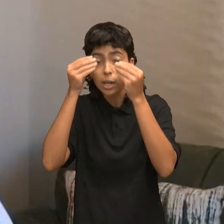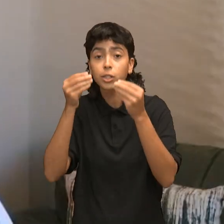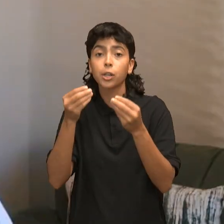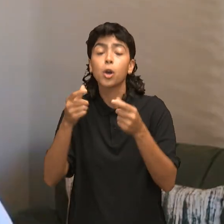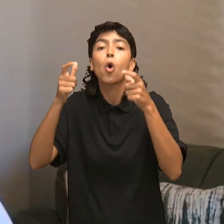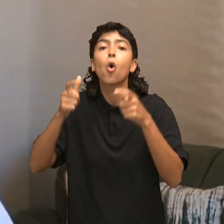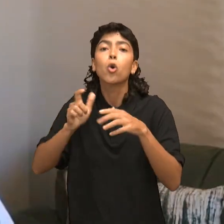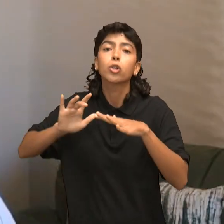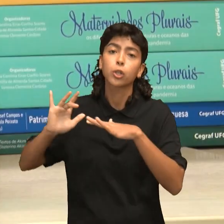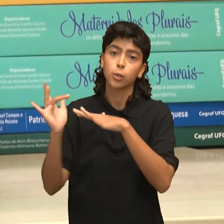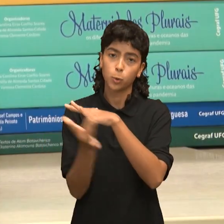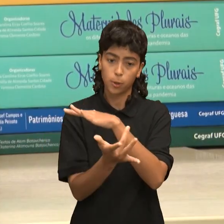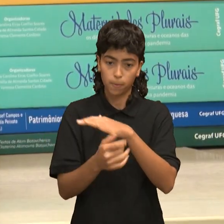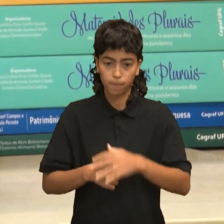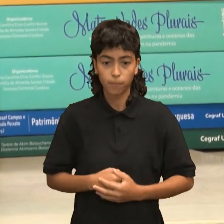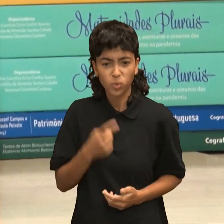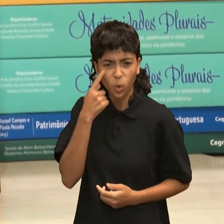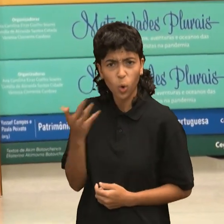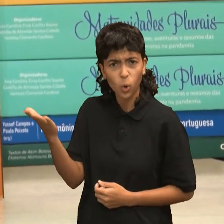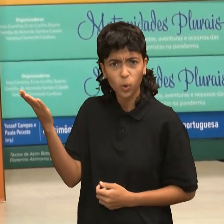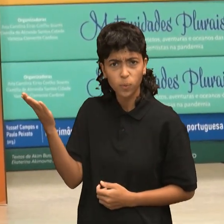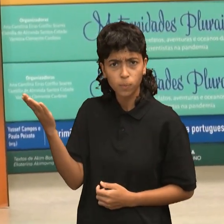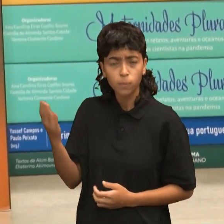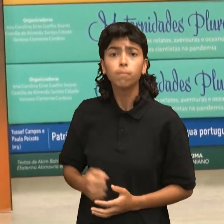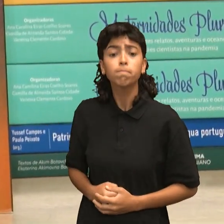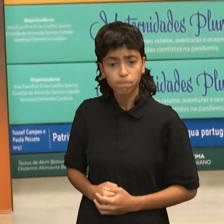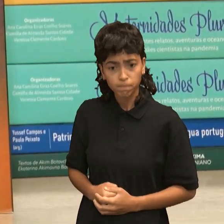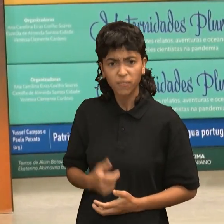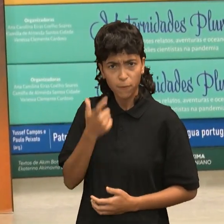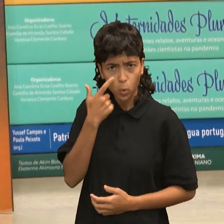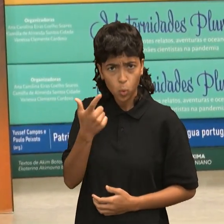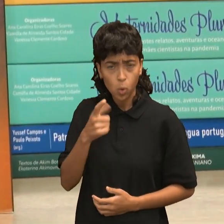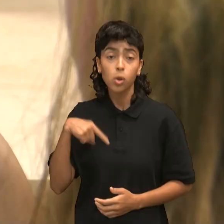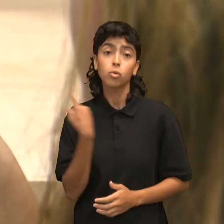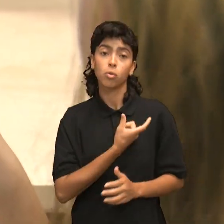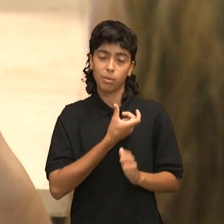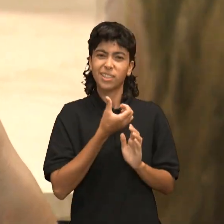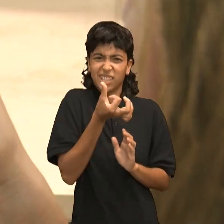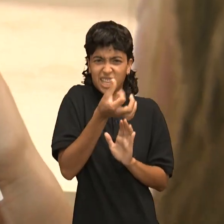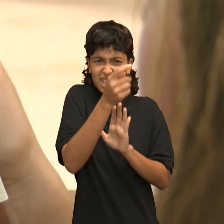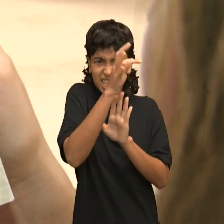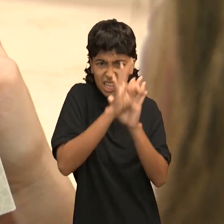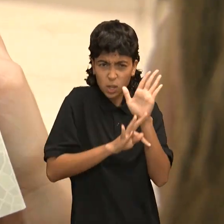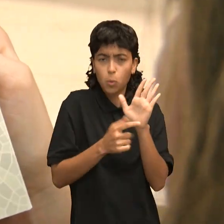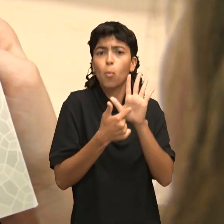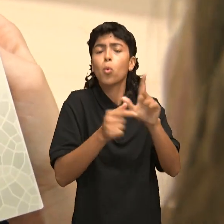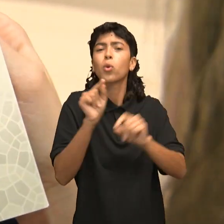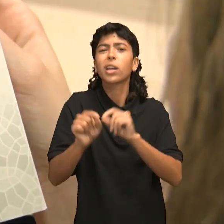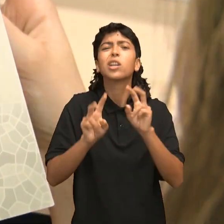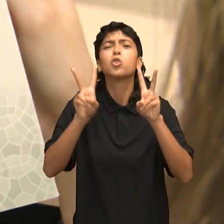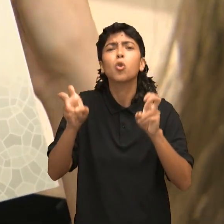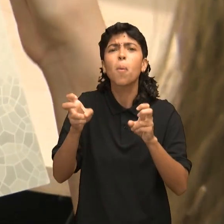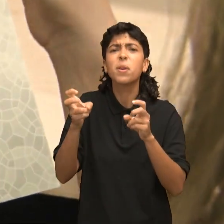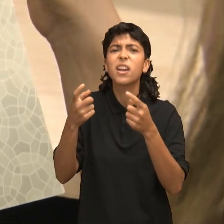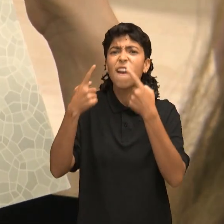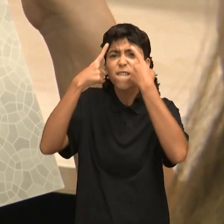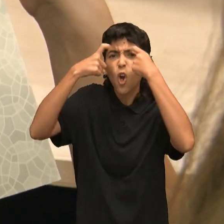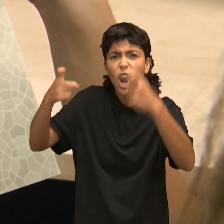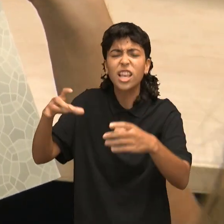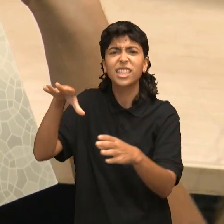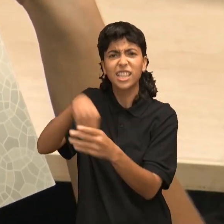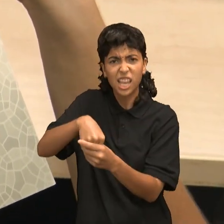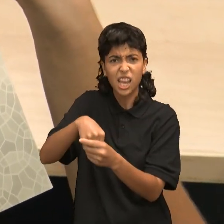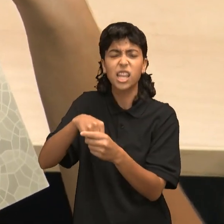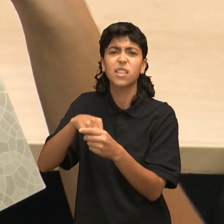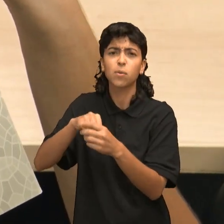de discussões. Nos textos que apresentamos, trazemos discussões, por exemplo, sobre lixamento virtual, fake news,